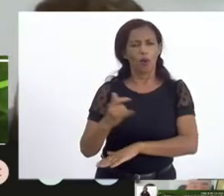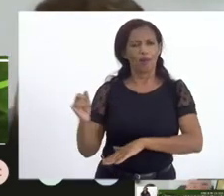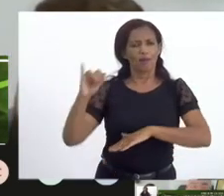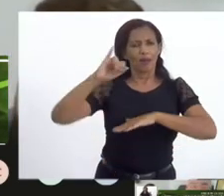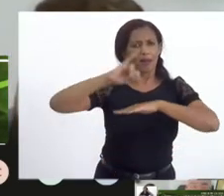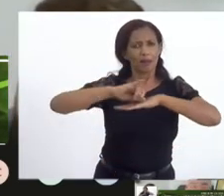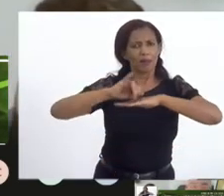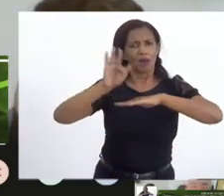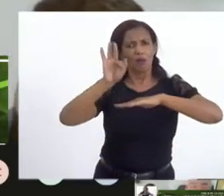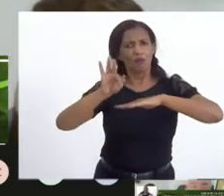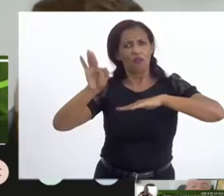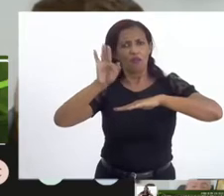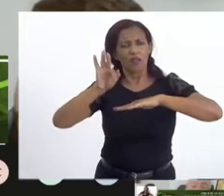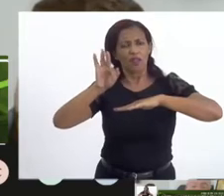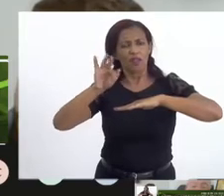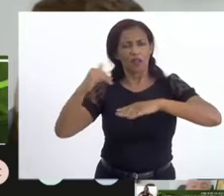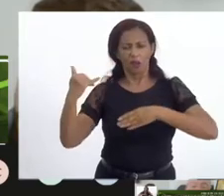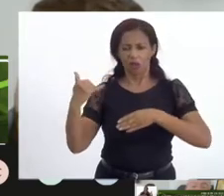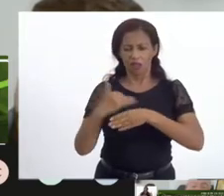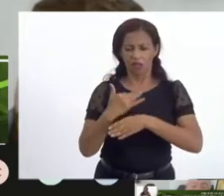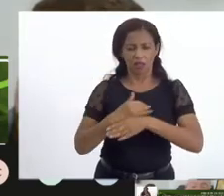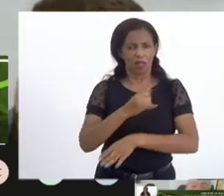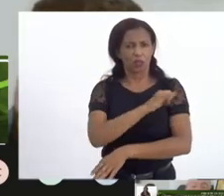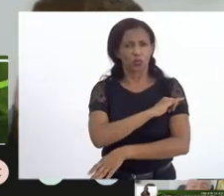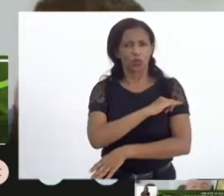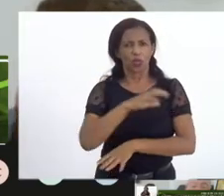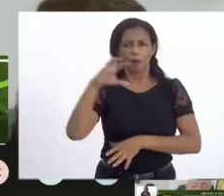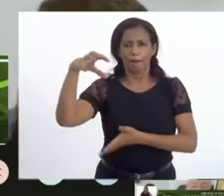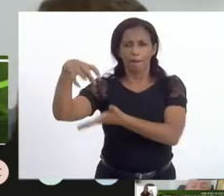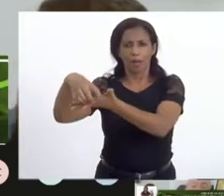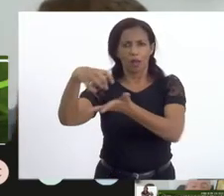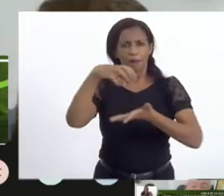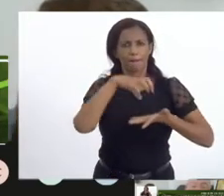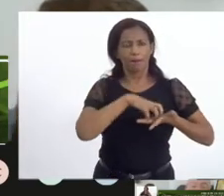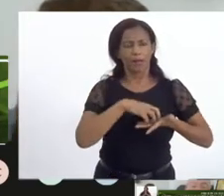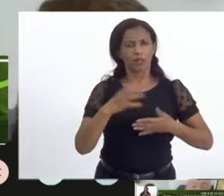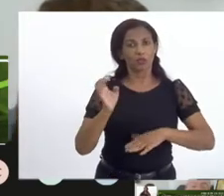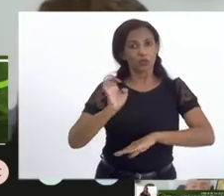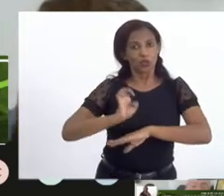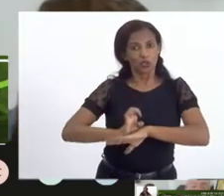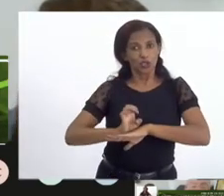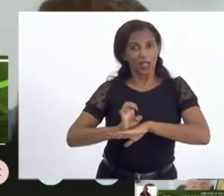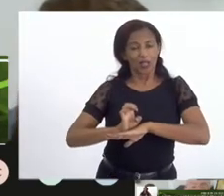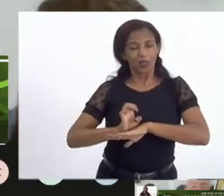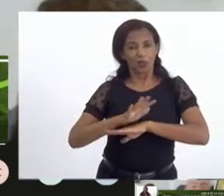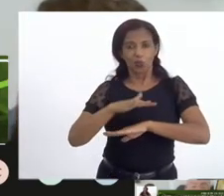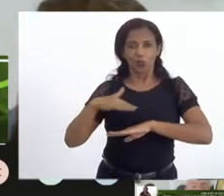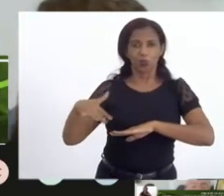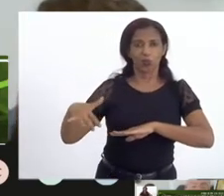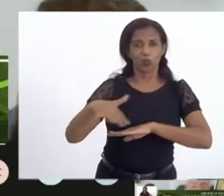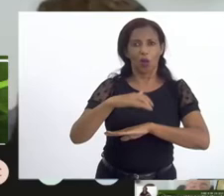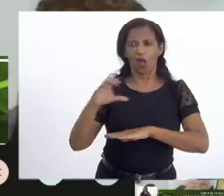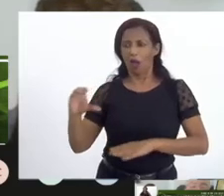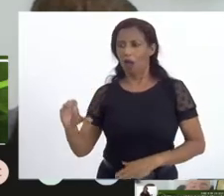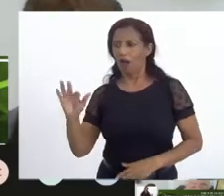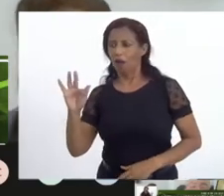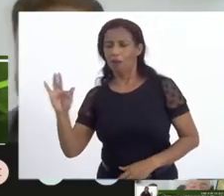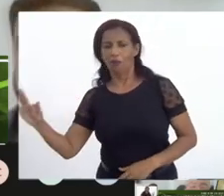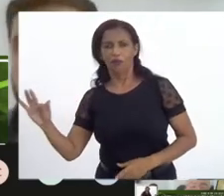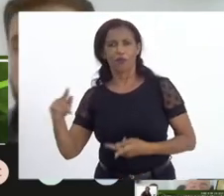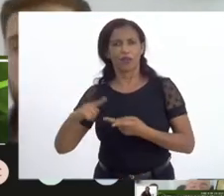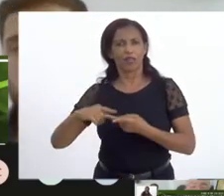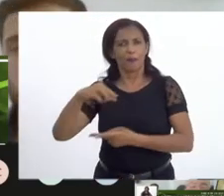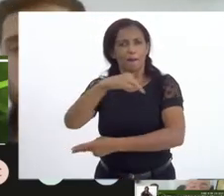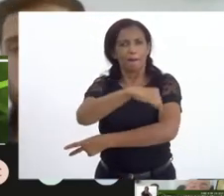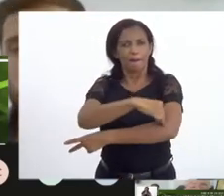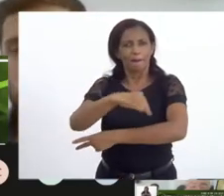capital federal e a cidade do Rio de Janeiro, nos dois aeroportos, e o estado do Rio de Janeiro, no aeroporto de Cabo Frio, no aeroporto de